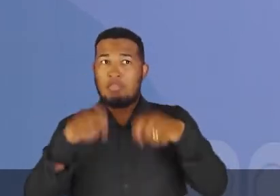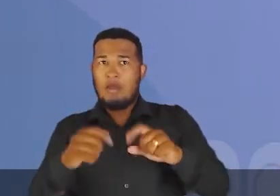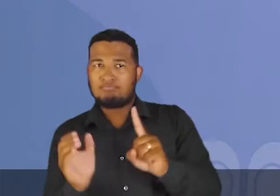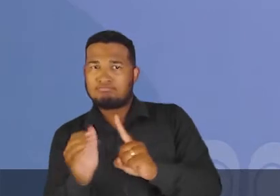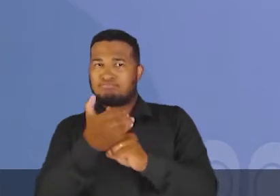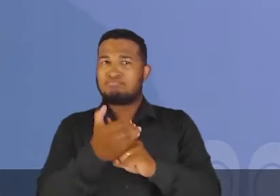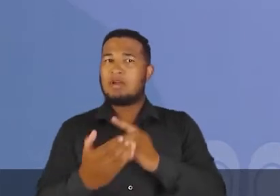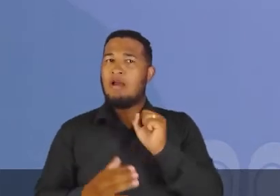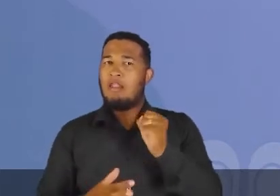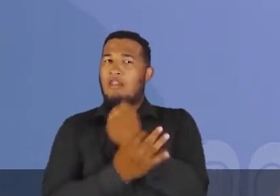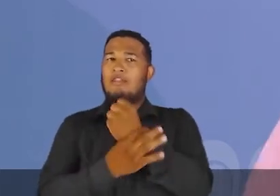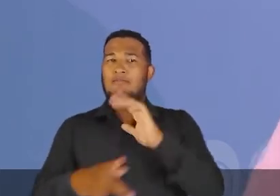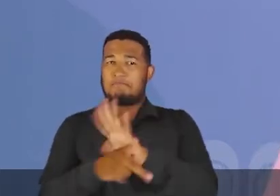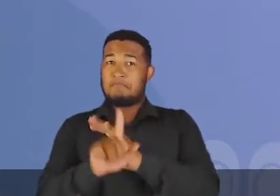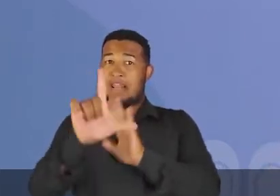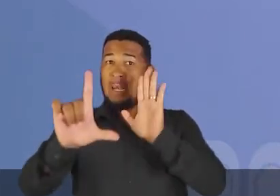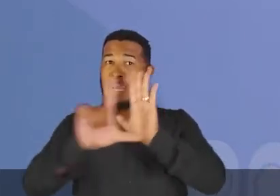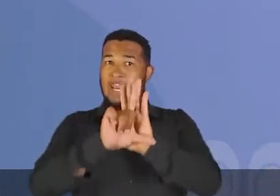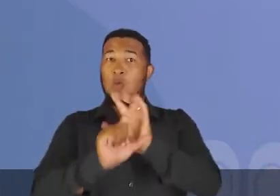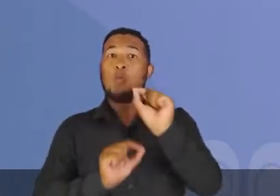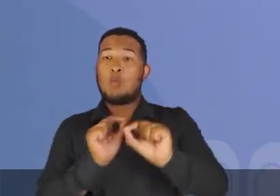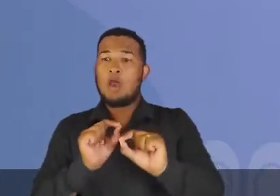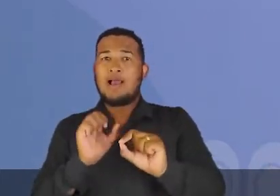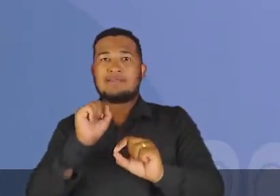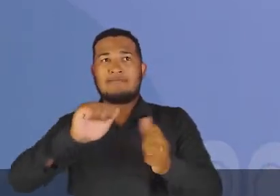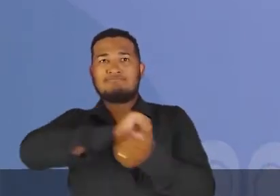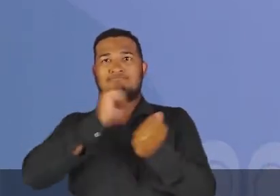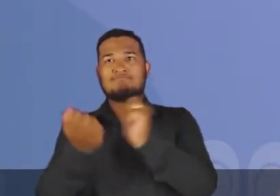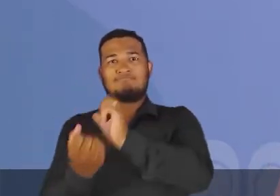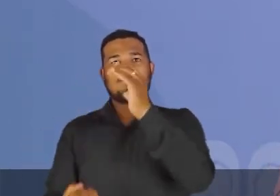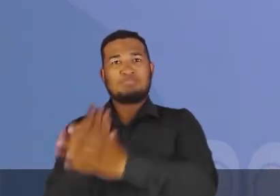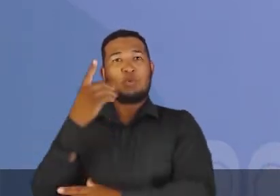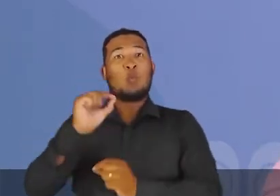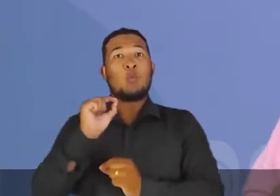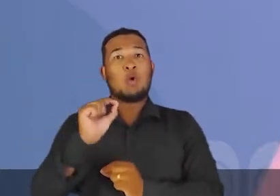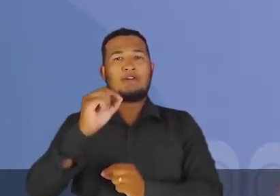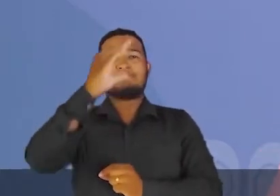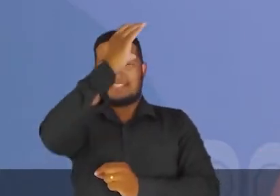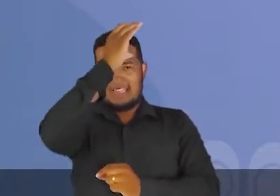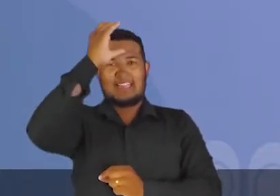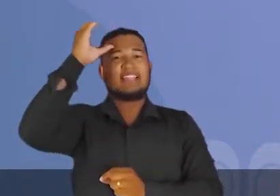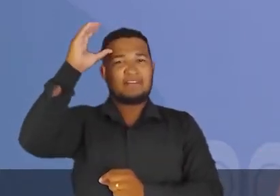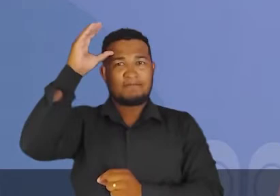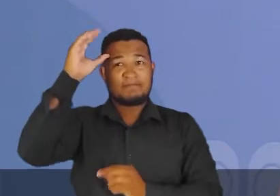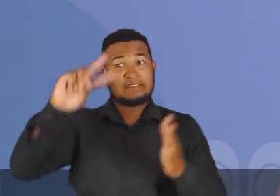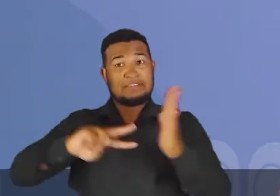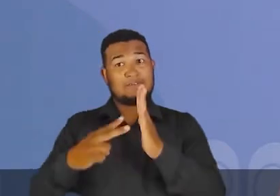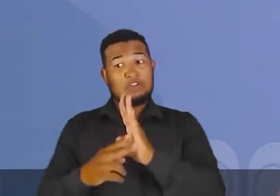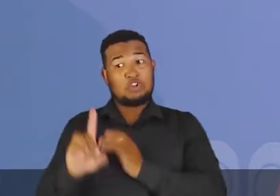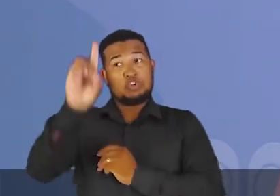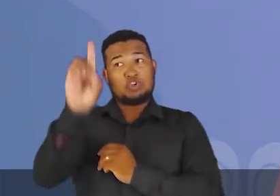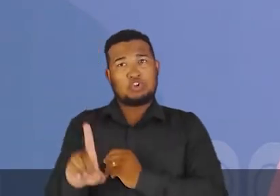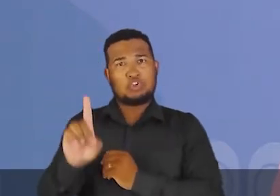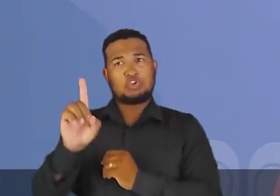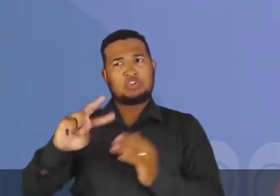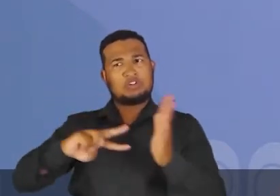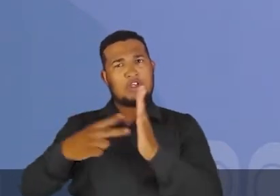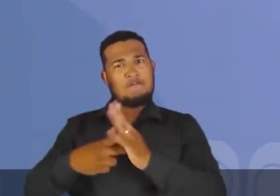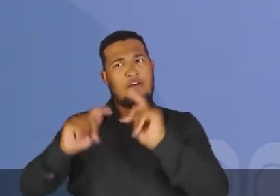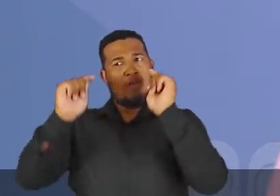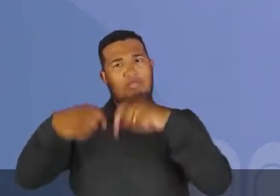lei quando ela se torna cidadã. Ou seja, o direito é uma coisa que passa a